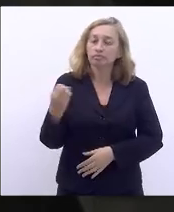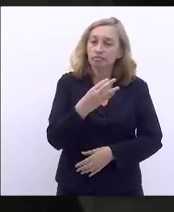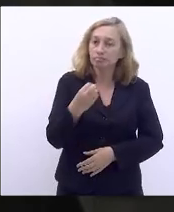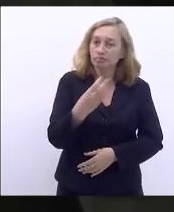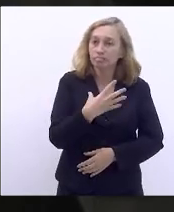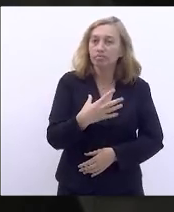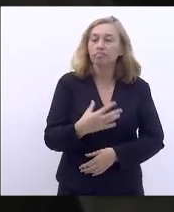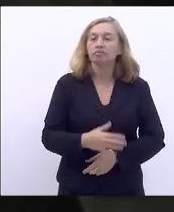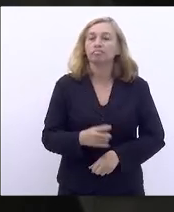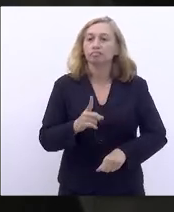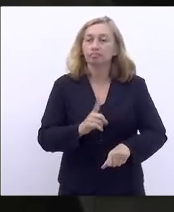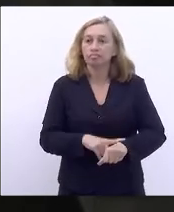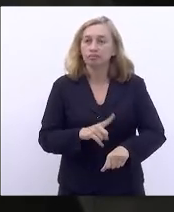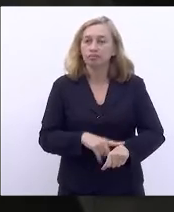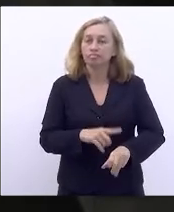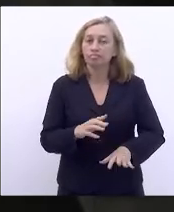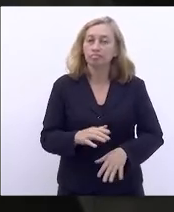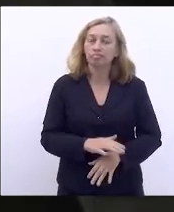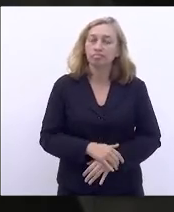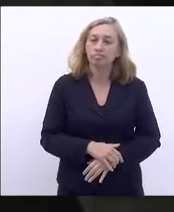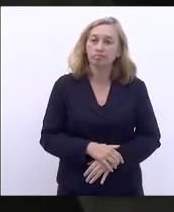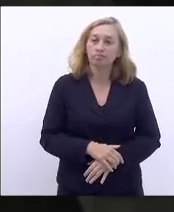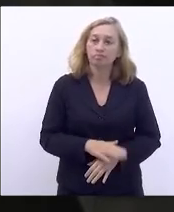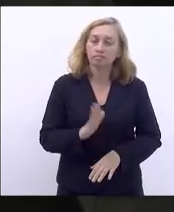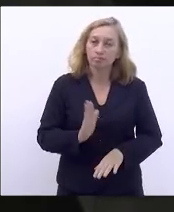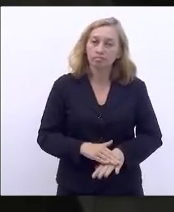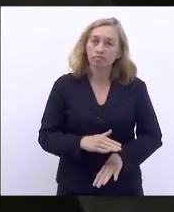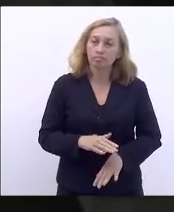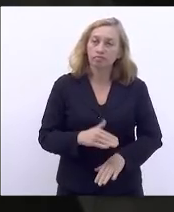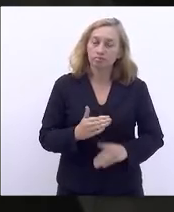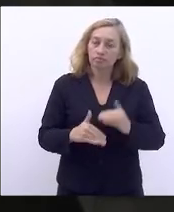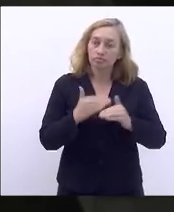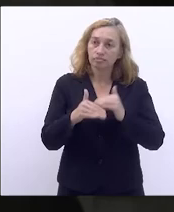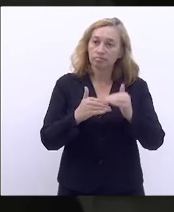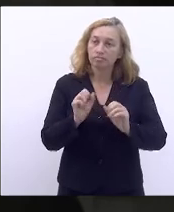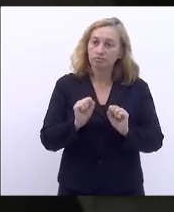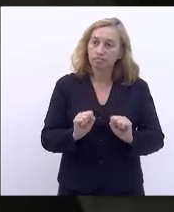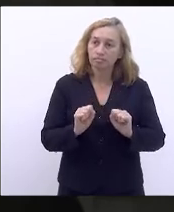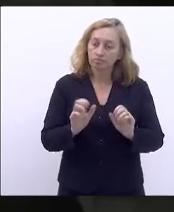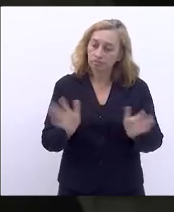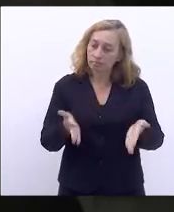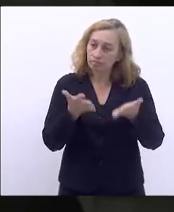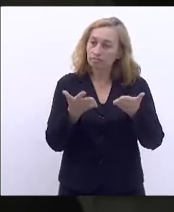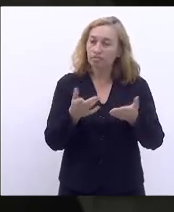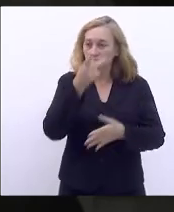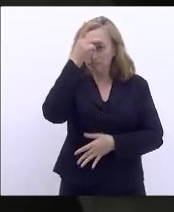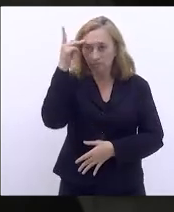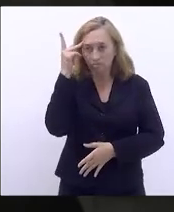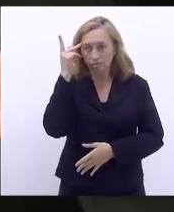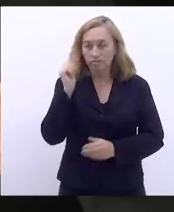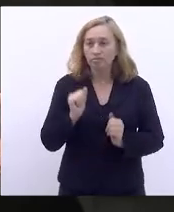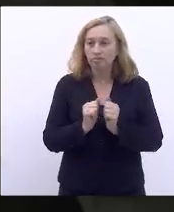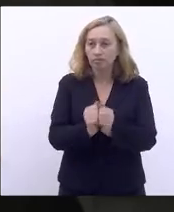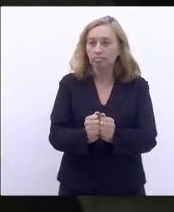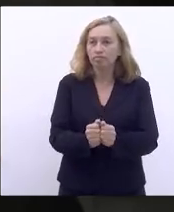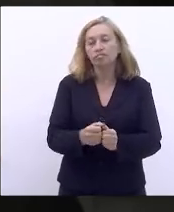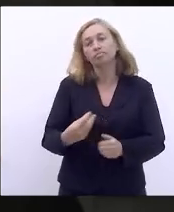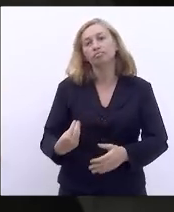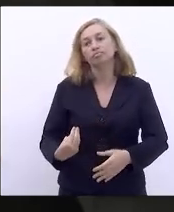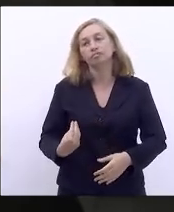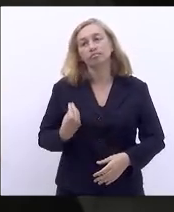ciclo, mais virtuoso, mais positivo, que possa, inclusive, estimular as pessoas a participar mais da vida pública,